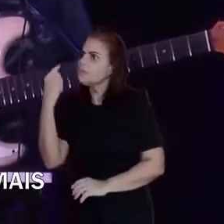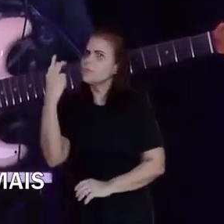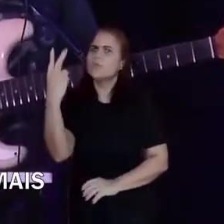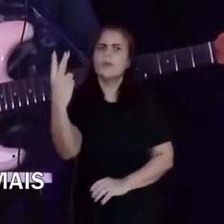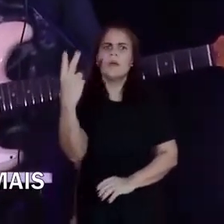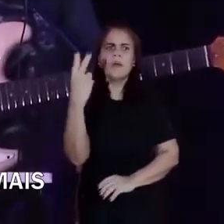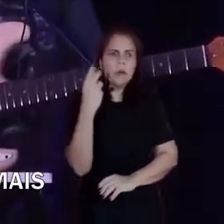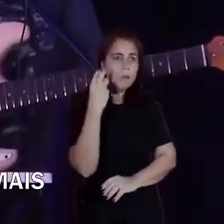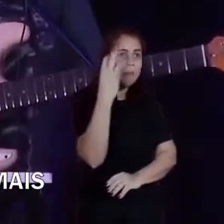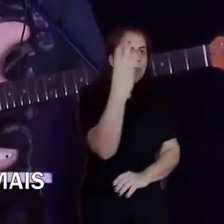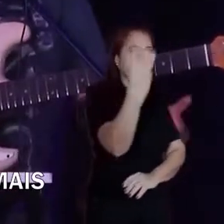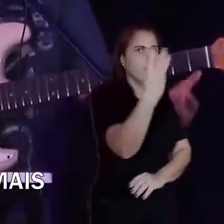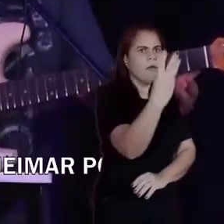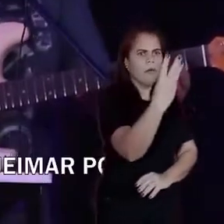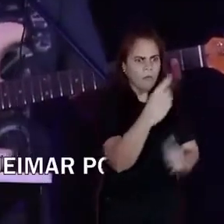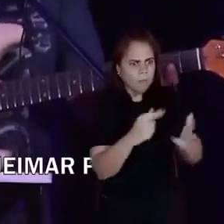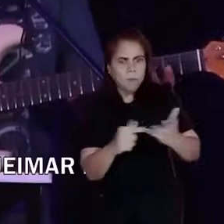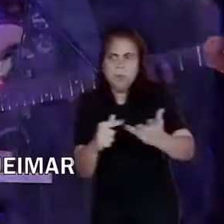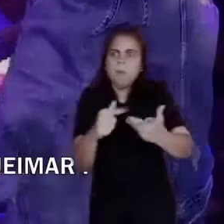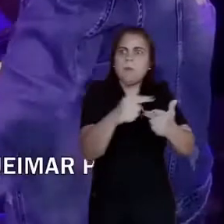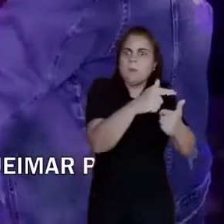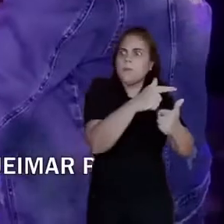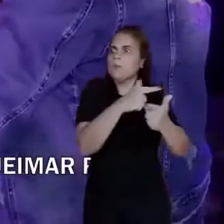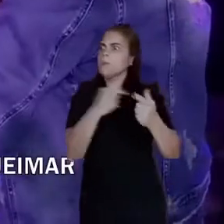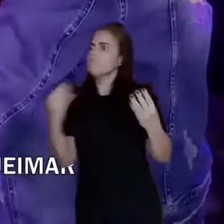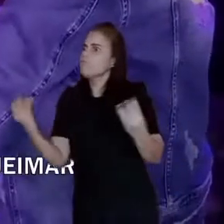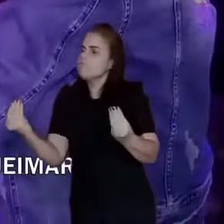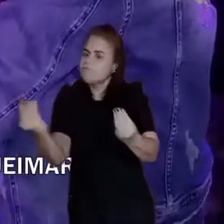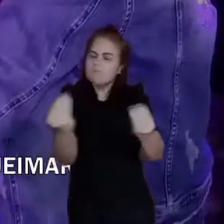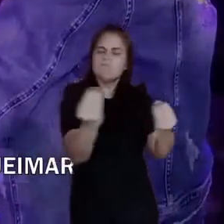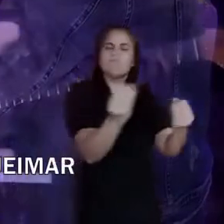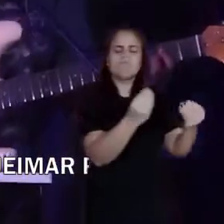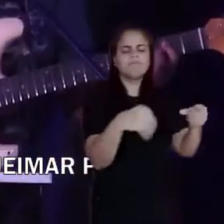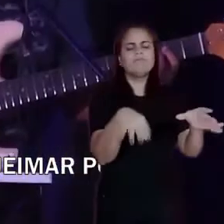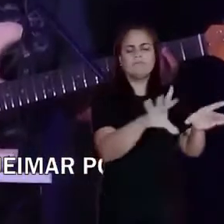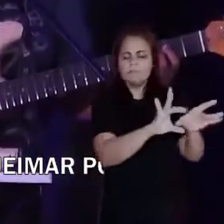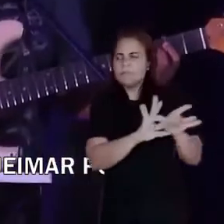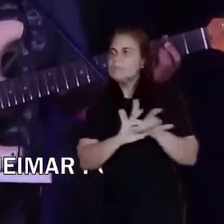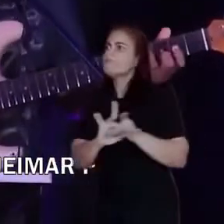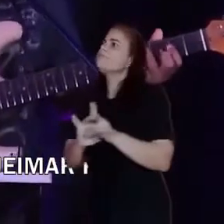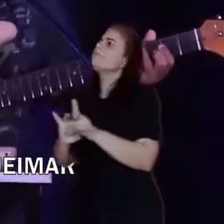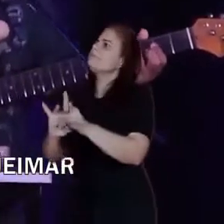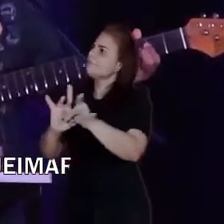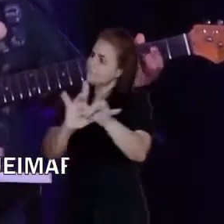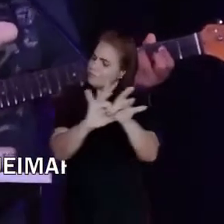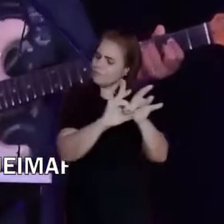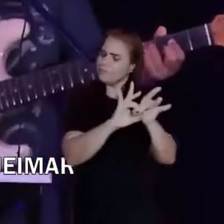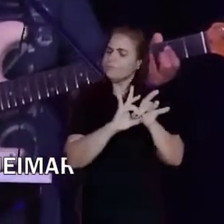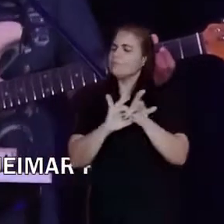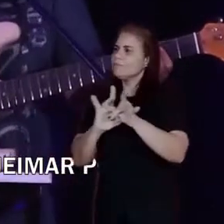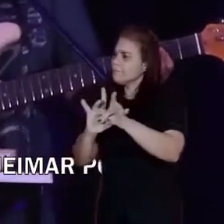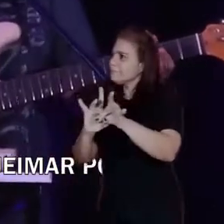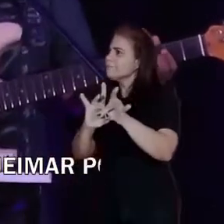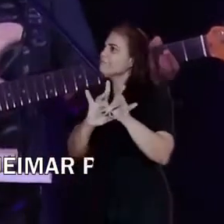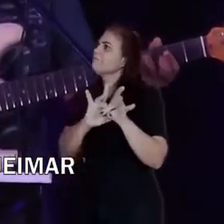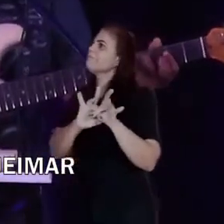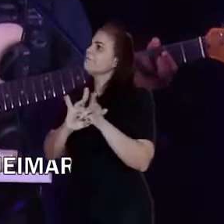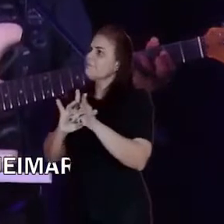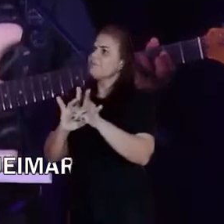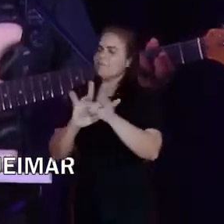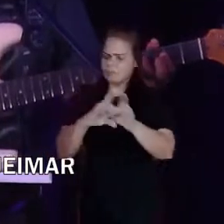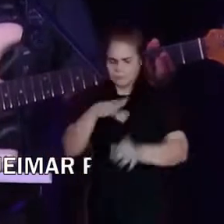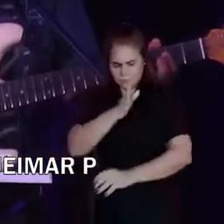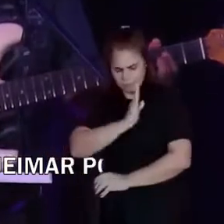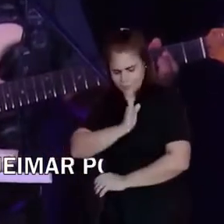somos dois ou três ou não sei cor que